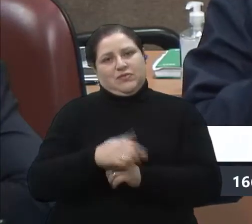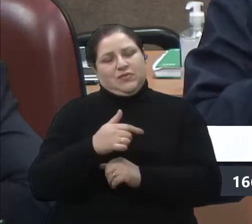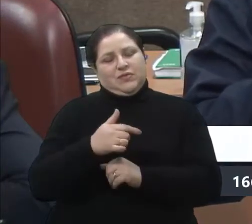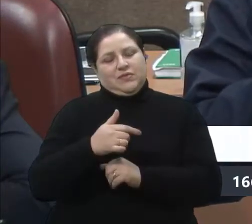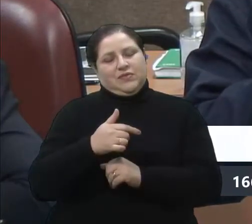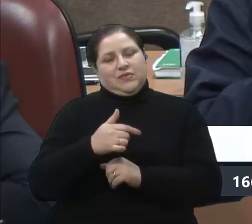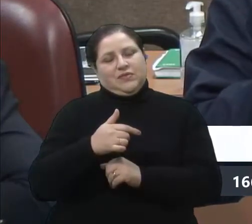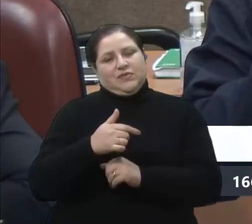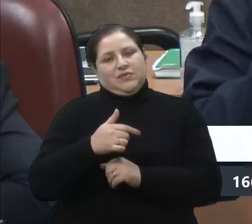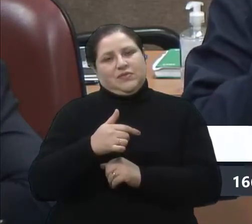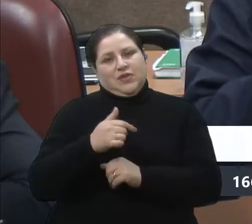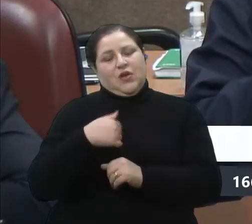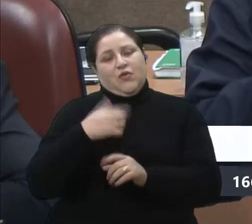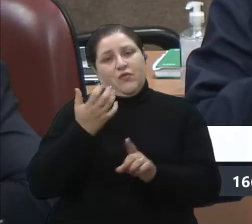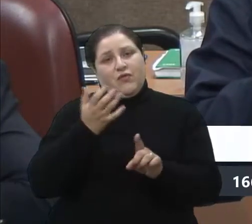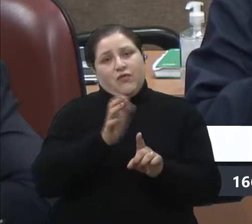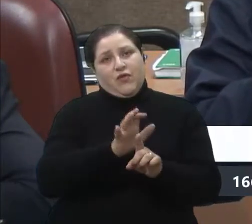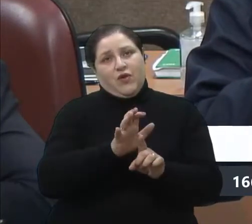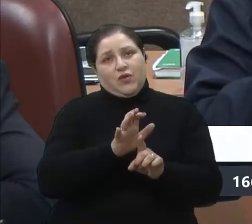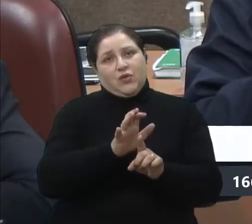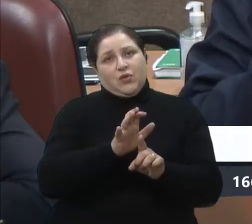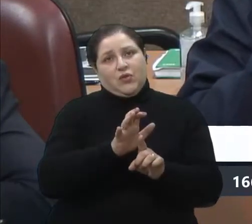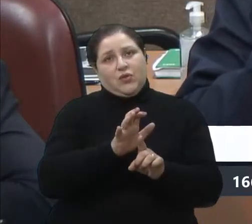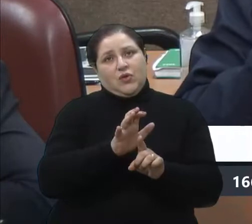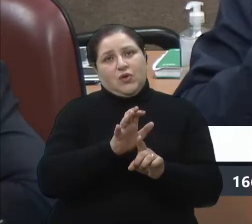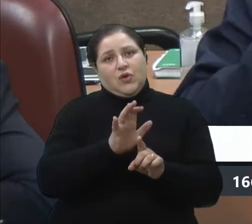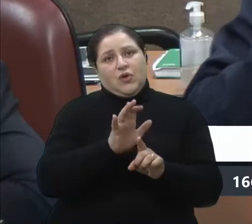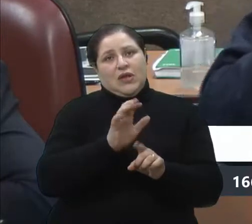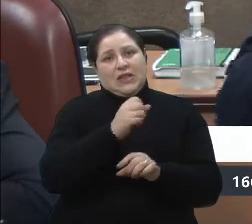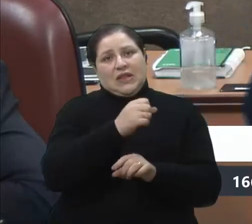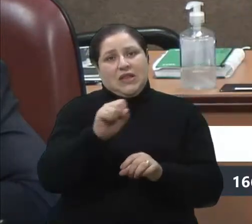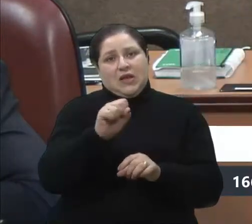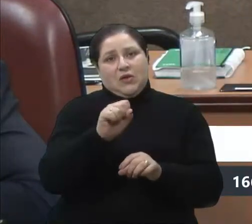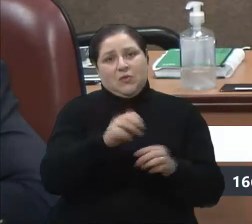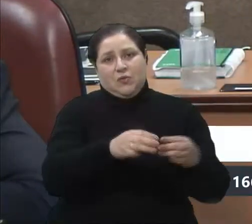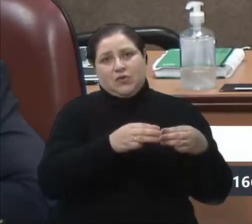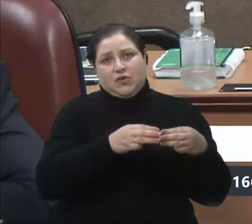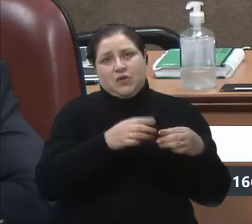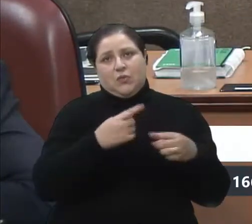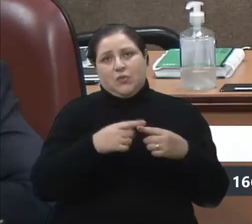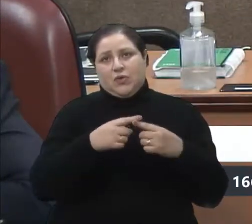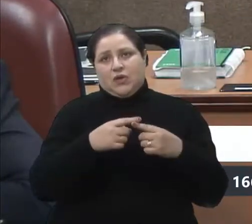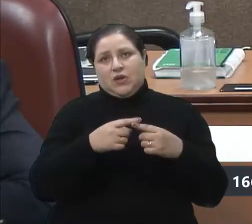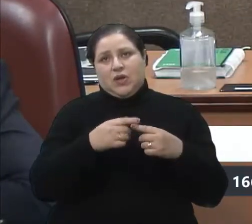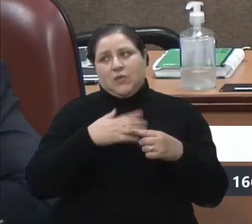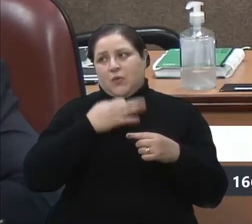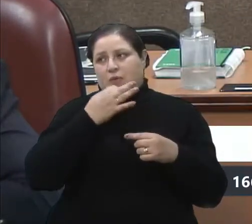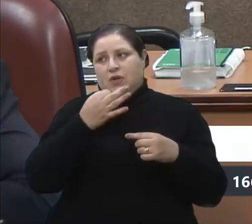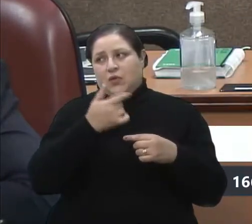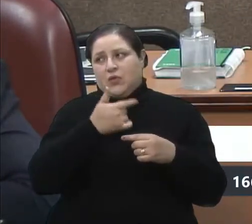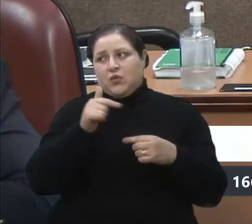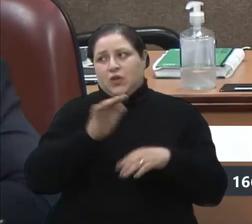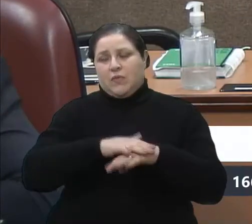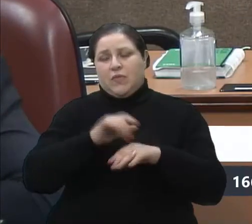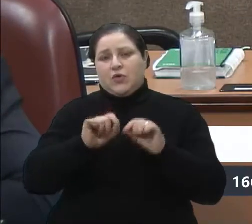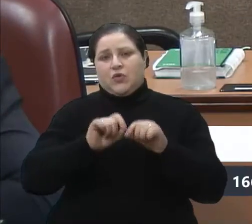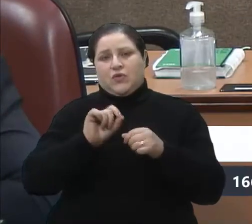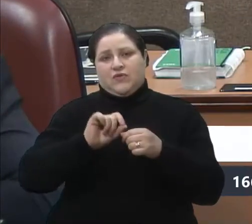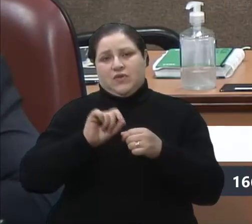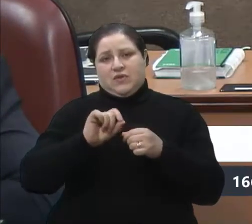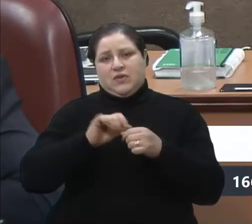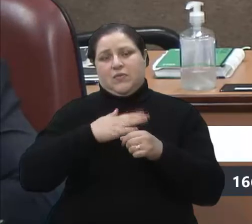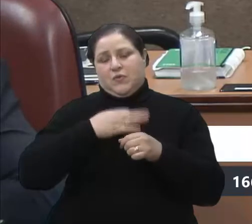voto contra a Moção no sentido de que não tem mais nada a fazer no meu ponto de vista e o governo